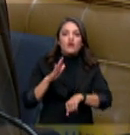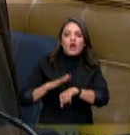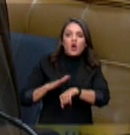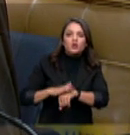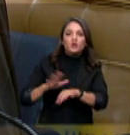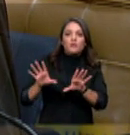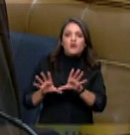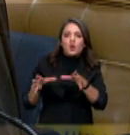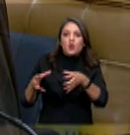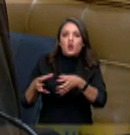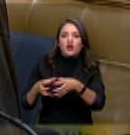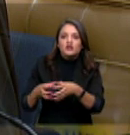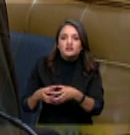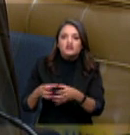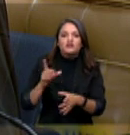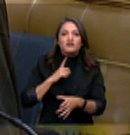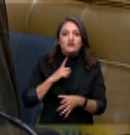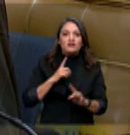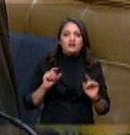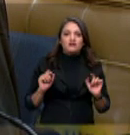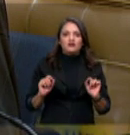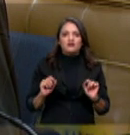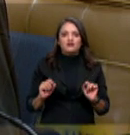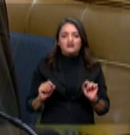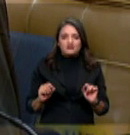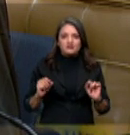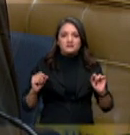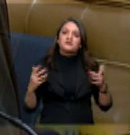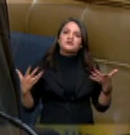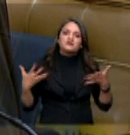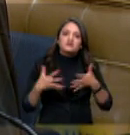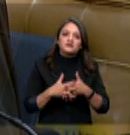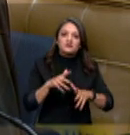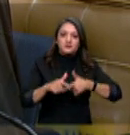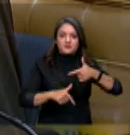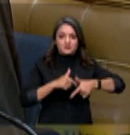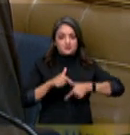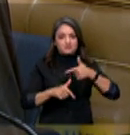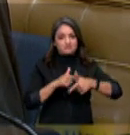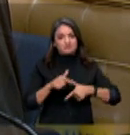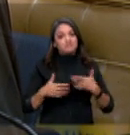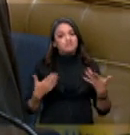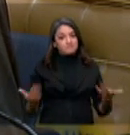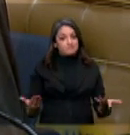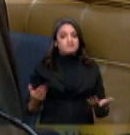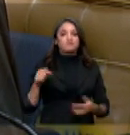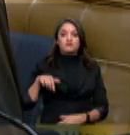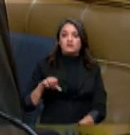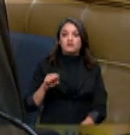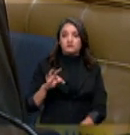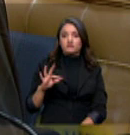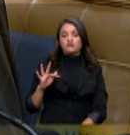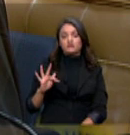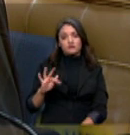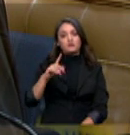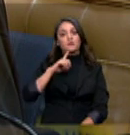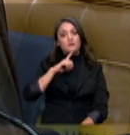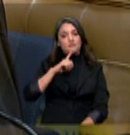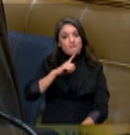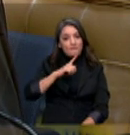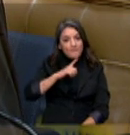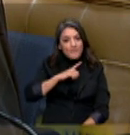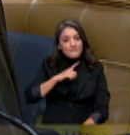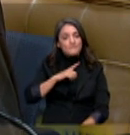coletiva da vontade e a autocomposição dos conflitos trabalhistas. E essa Corte tem placitado esse entendimento